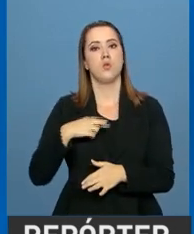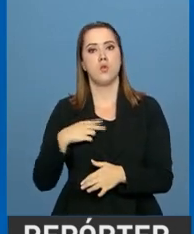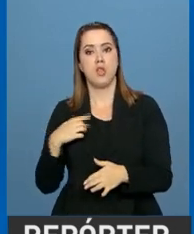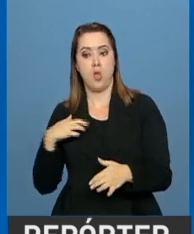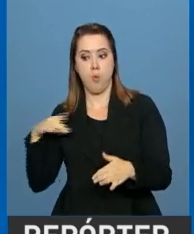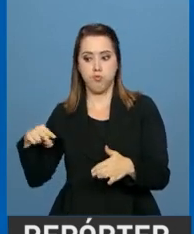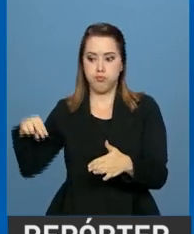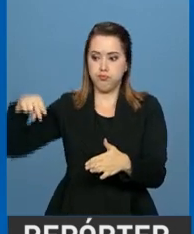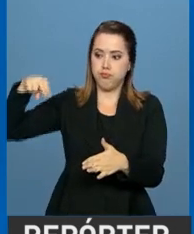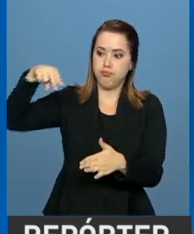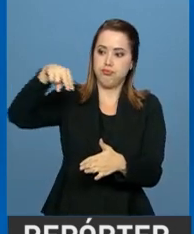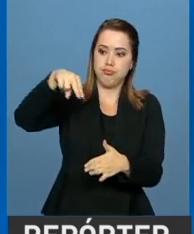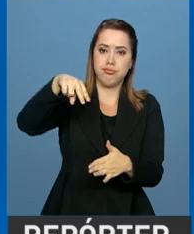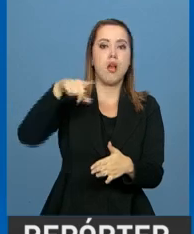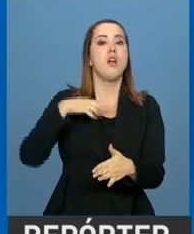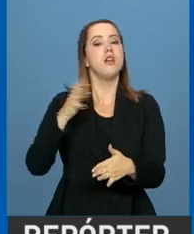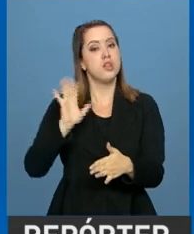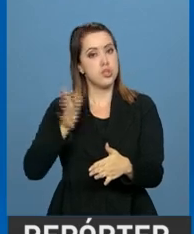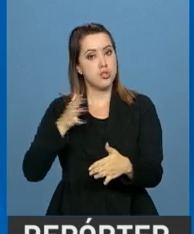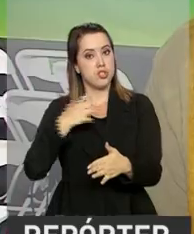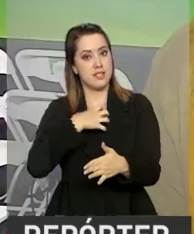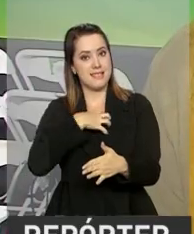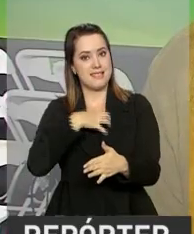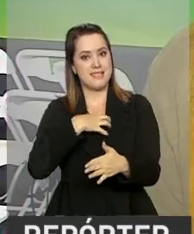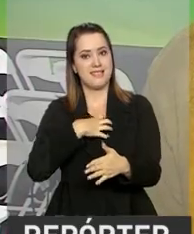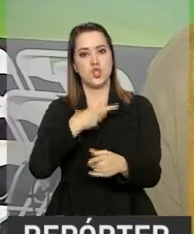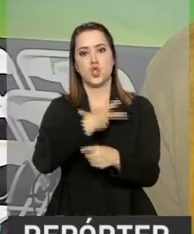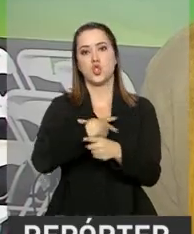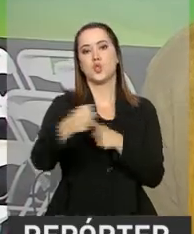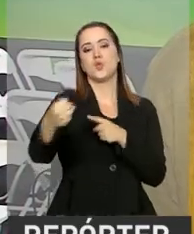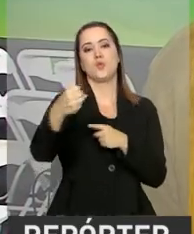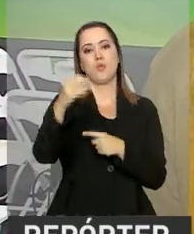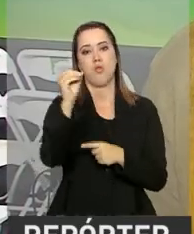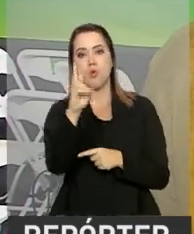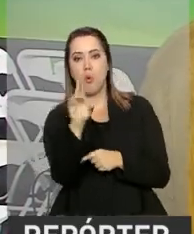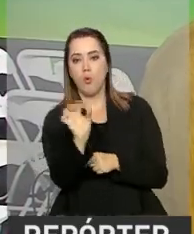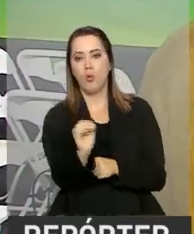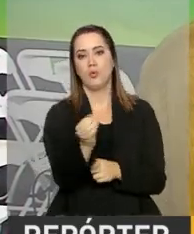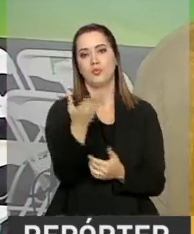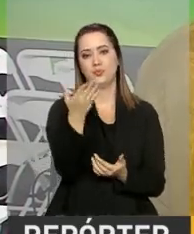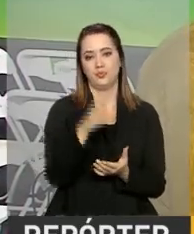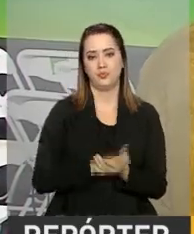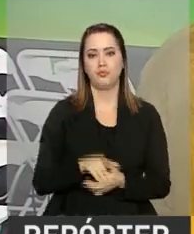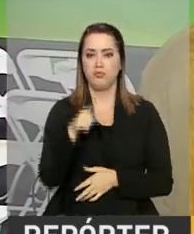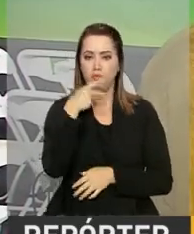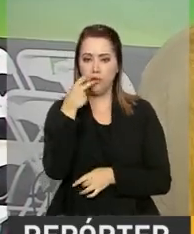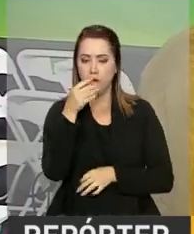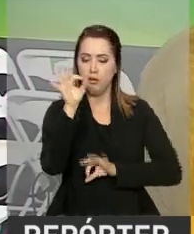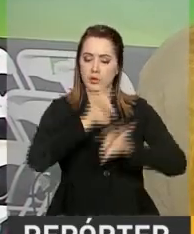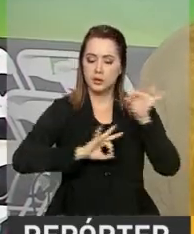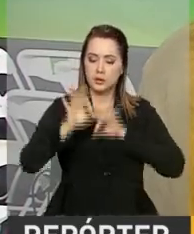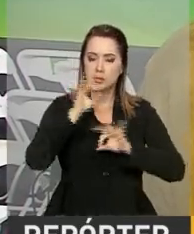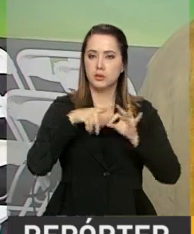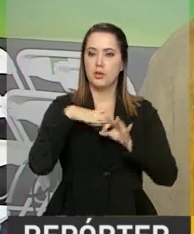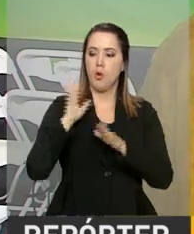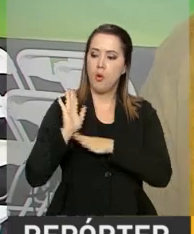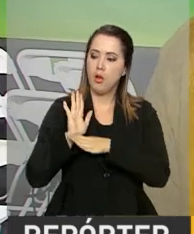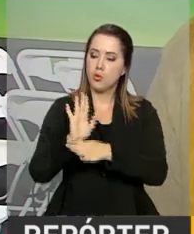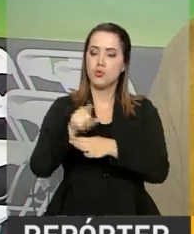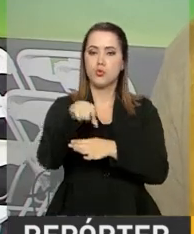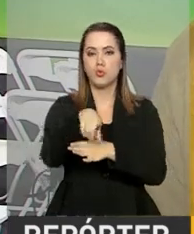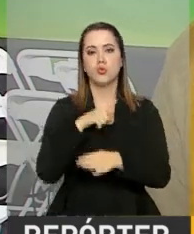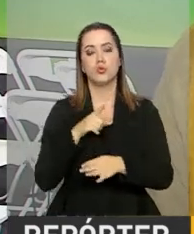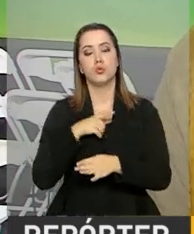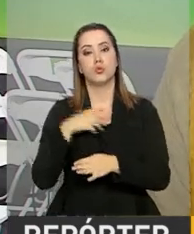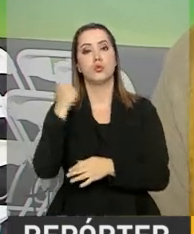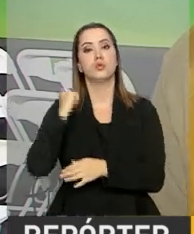voo eu já tinha sentido que era medalha de ouro Ricardo Costa contou na preparação para as paralimpíadas com o bolsa atleta o